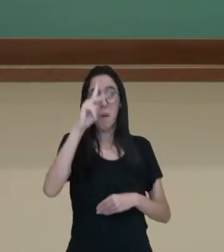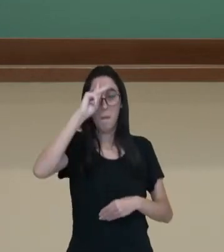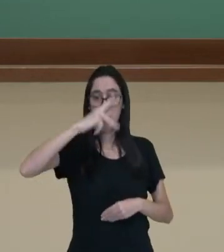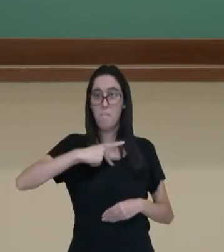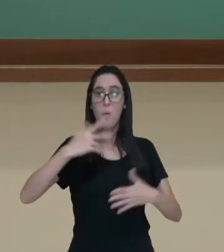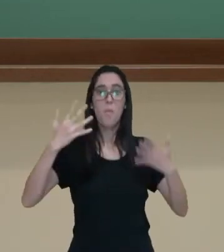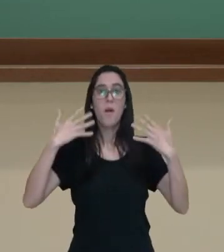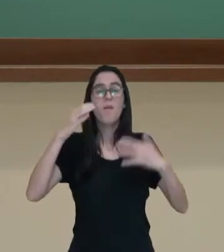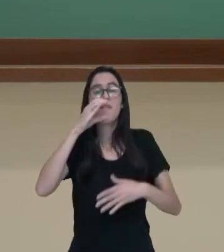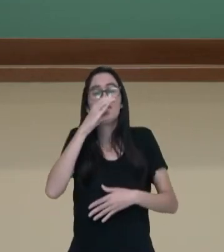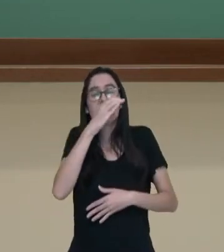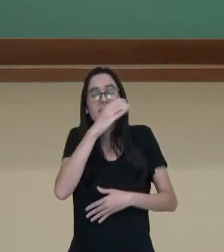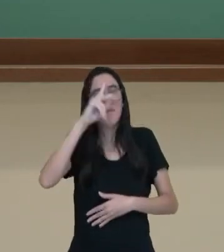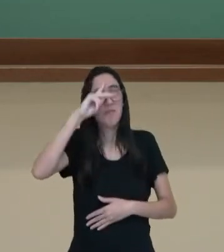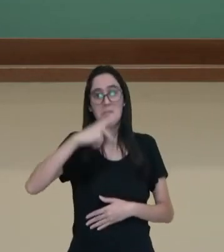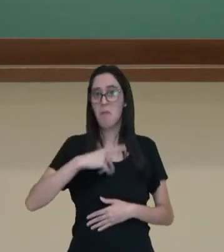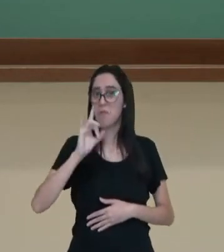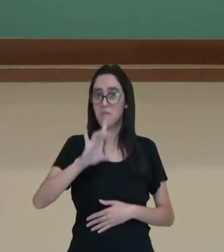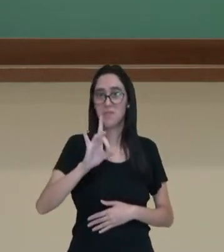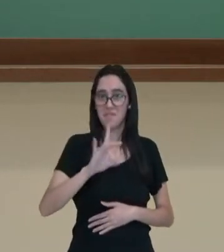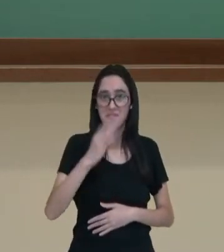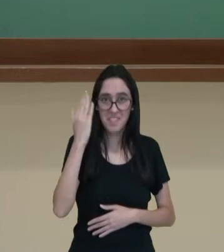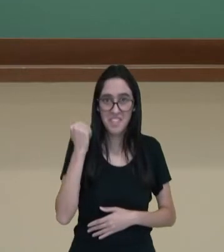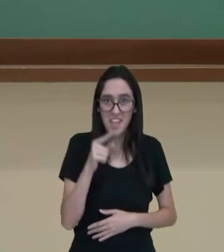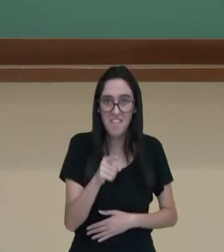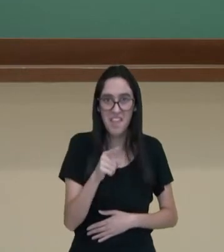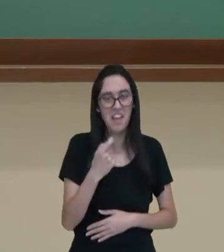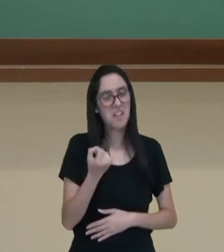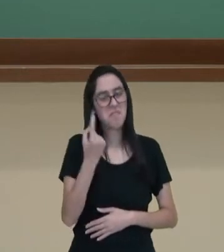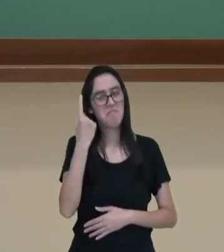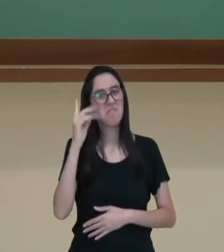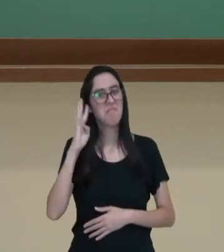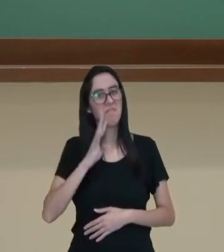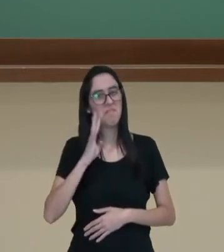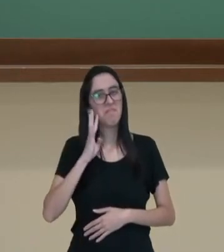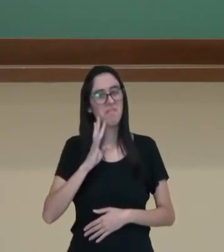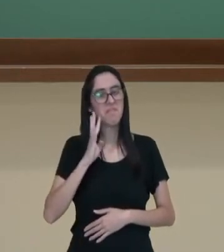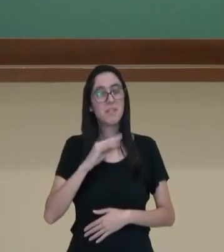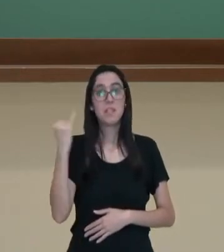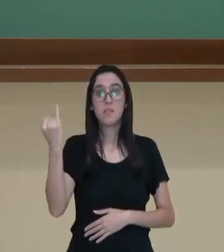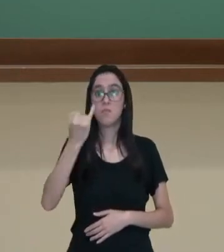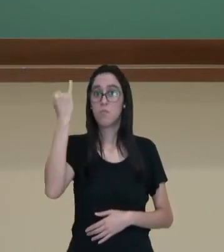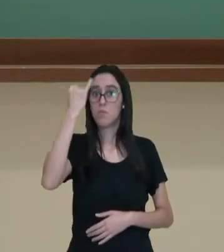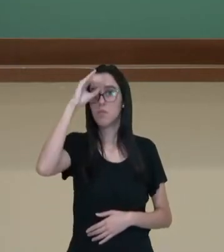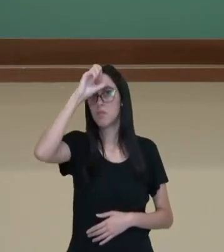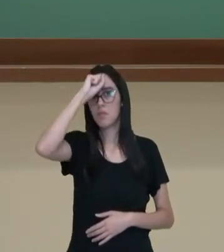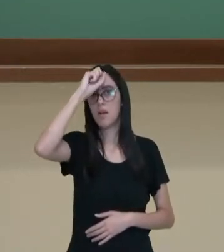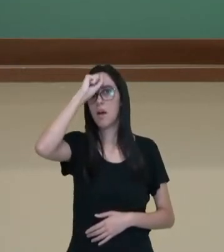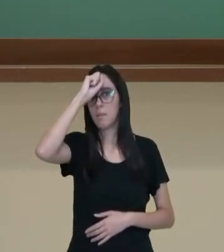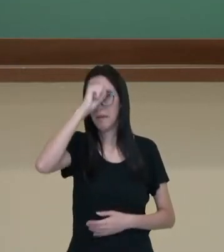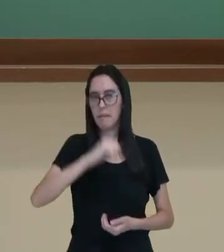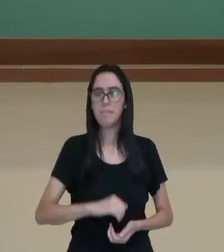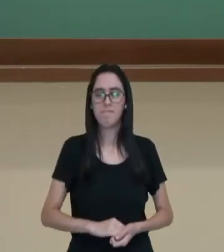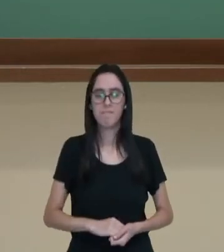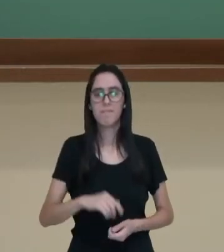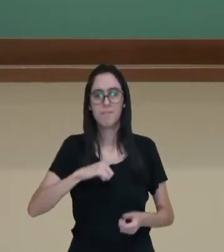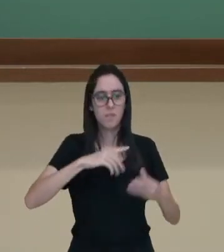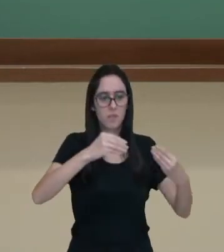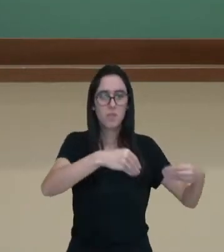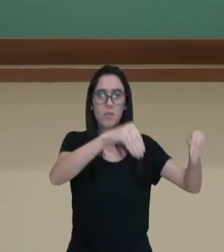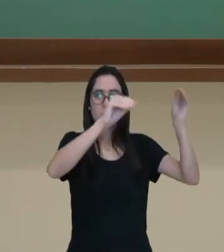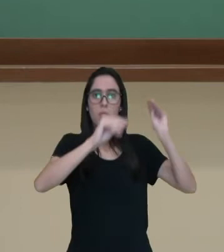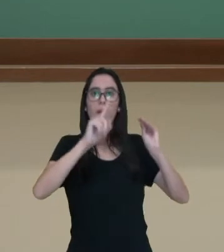aquecer no inverno. Que bacana você saber disso, né? Que bacana, isso é bem importante, tá, pessoal? O papel do cobertor